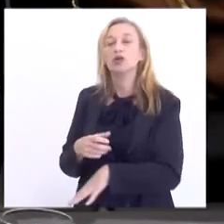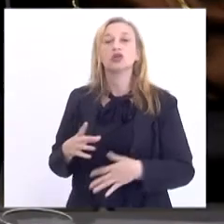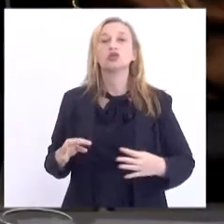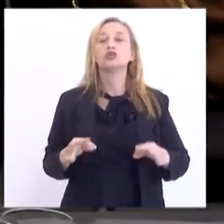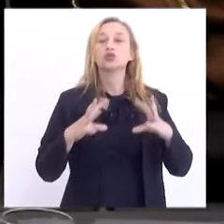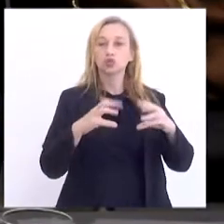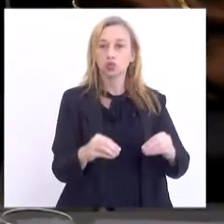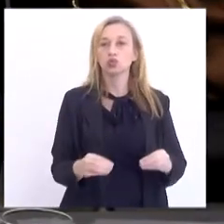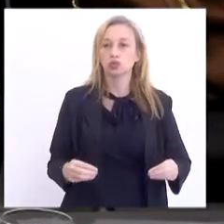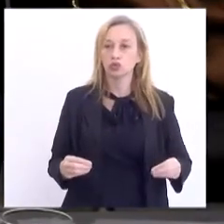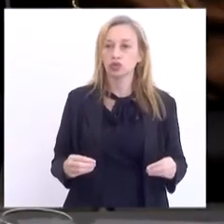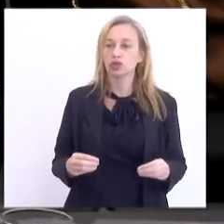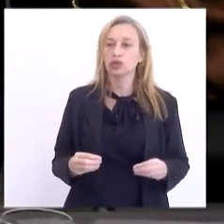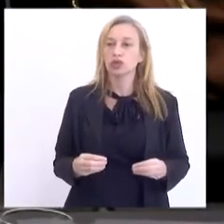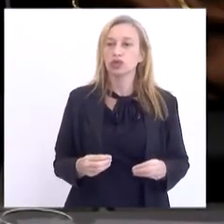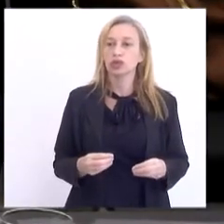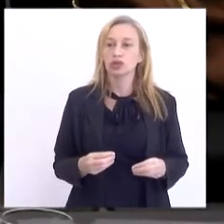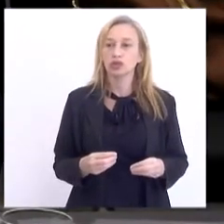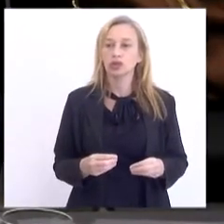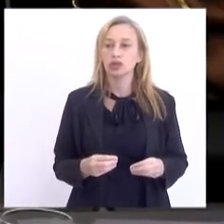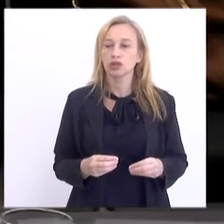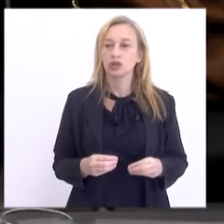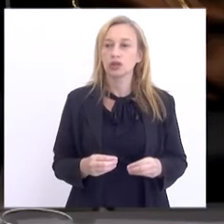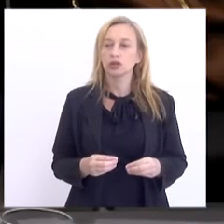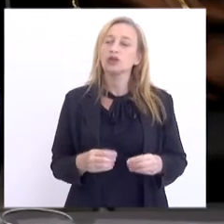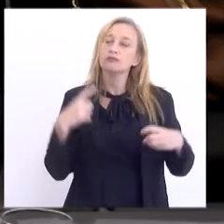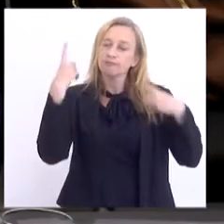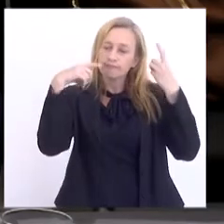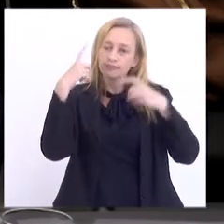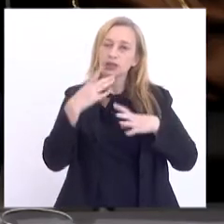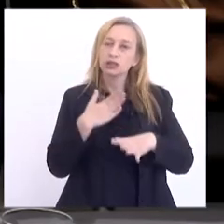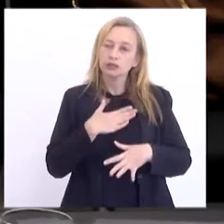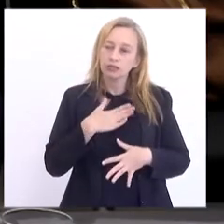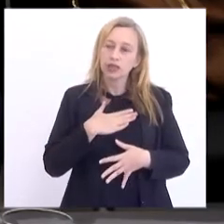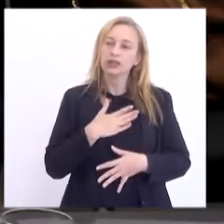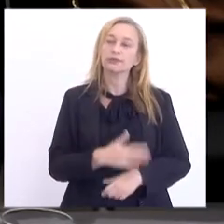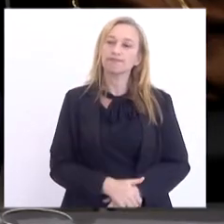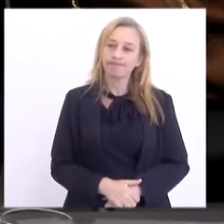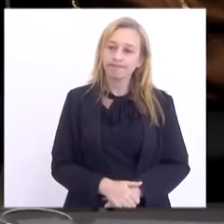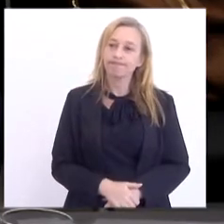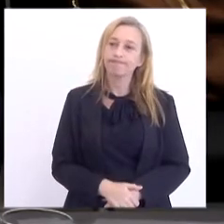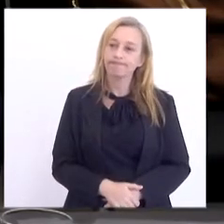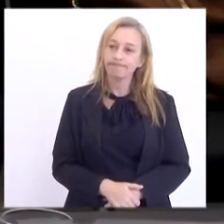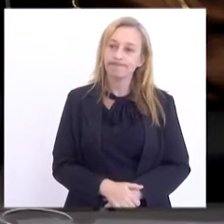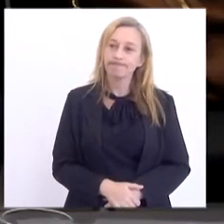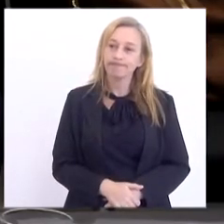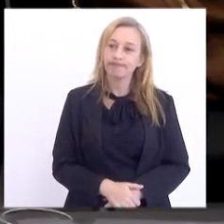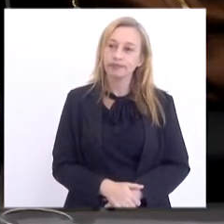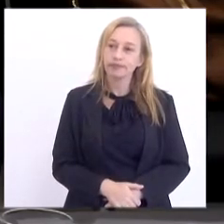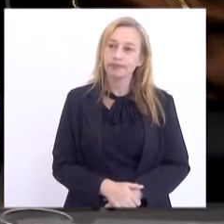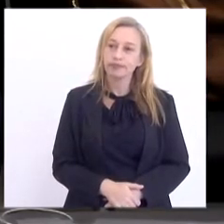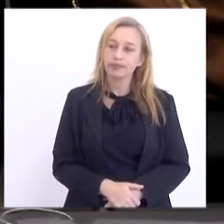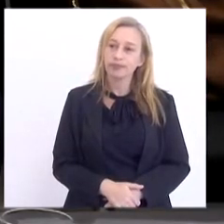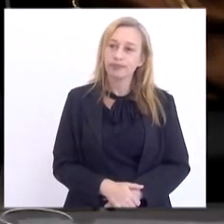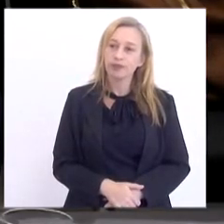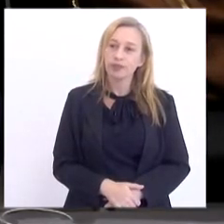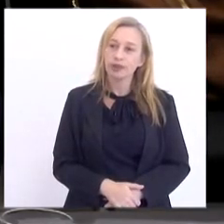isto daí é é que ficou uma preocupação de minha parte quando